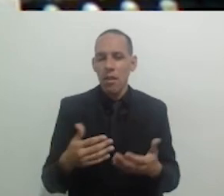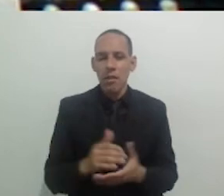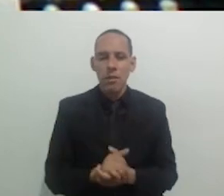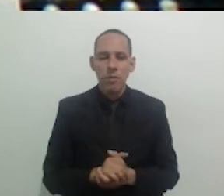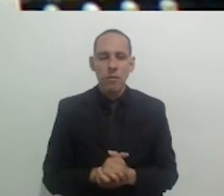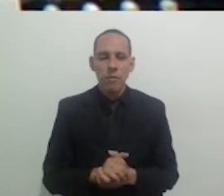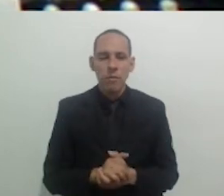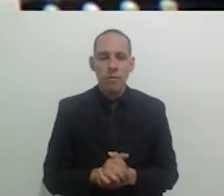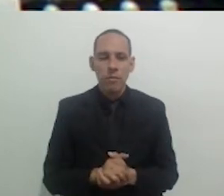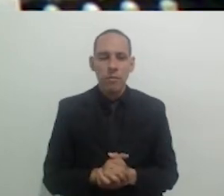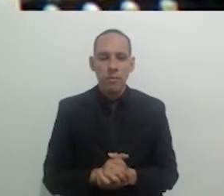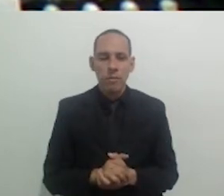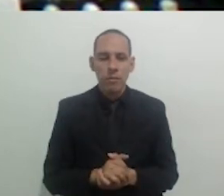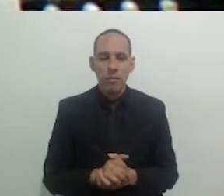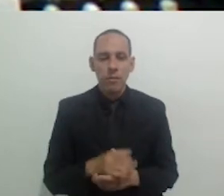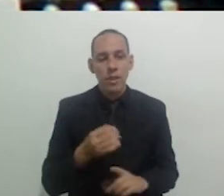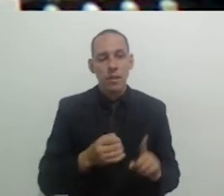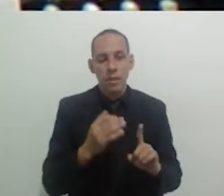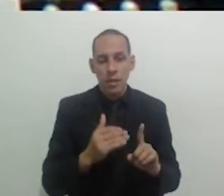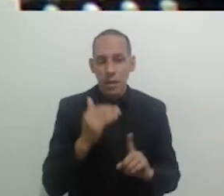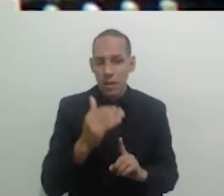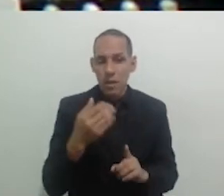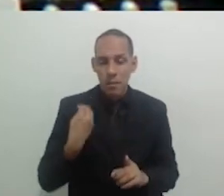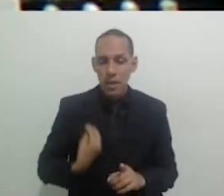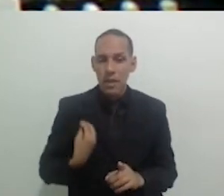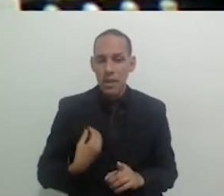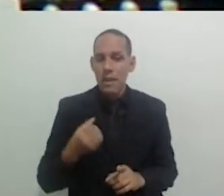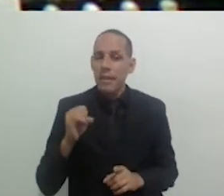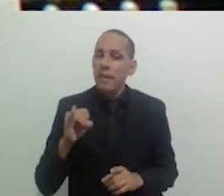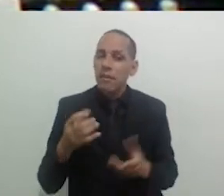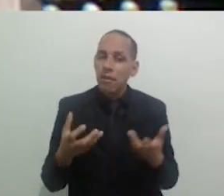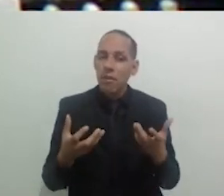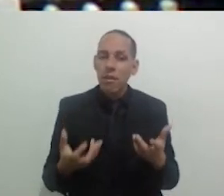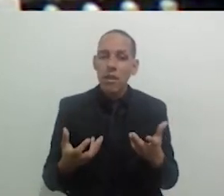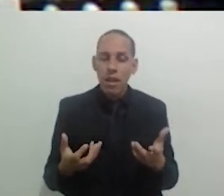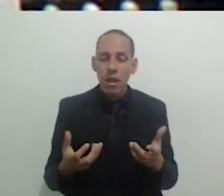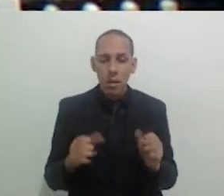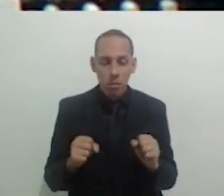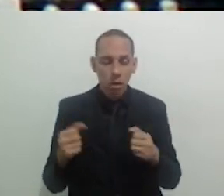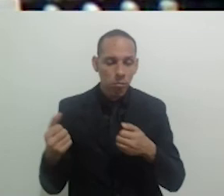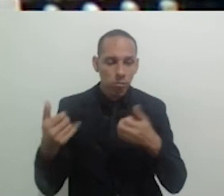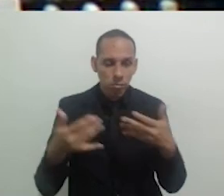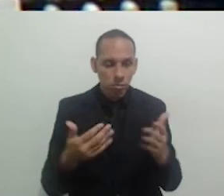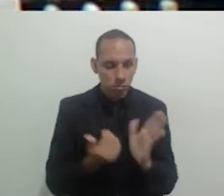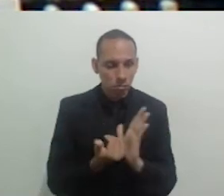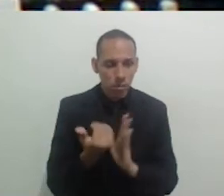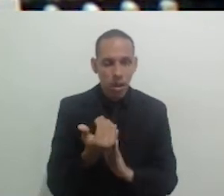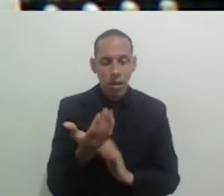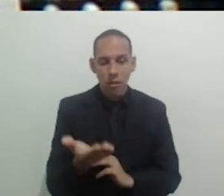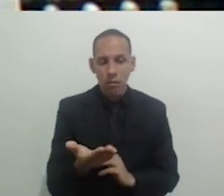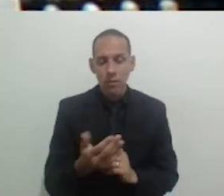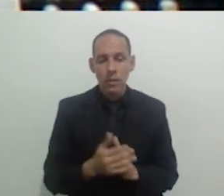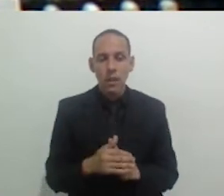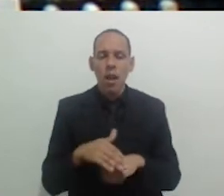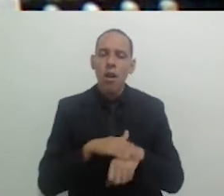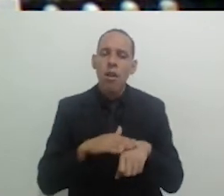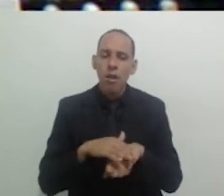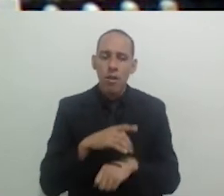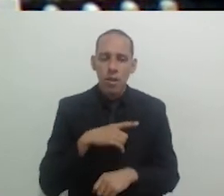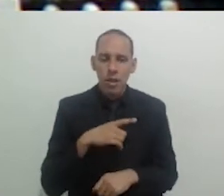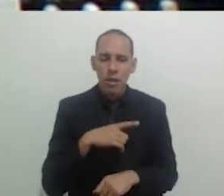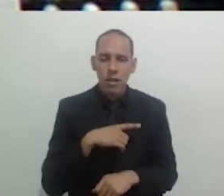Incluindo o desembargador de Lermando. Presente, se ele quiser, pode até dizer, mas essa é a informação da conversa que houve. Então, esse não